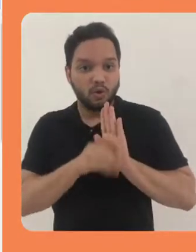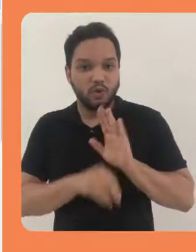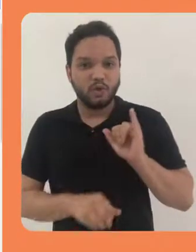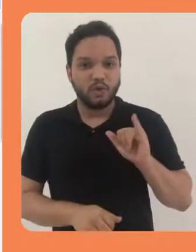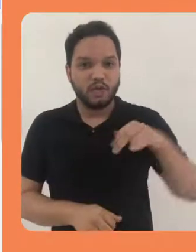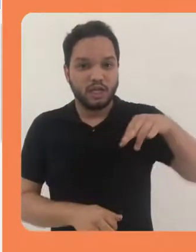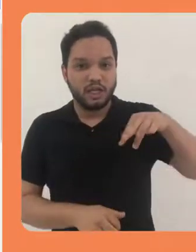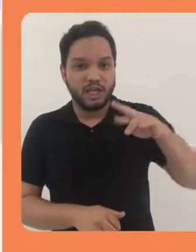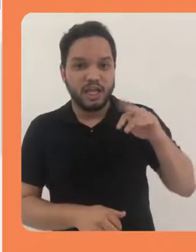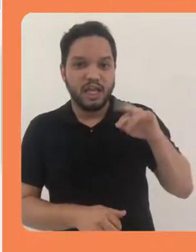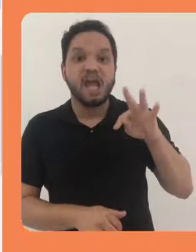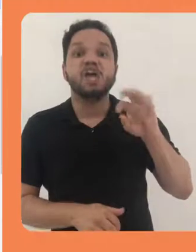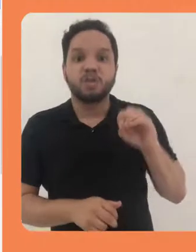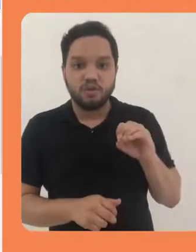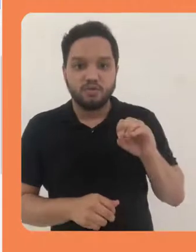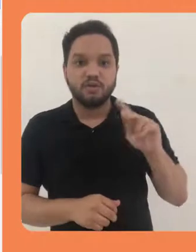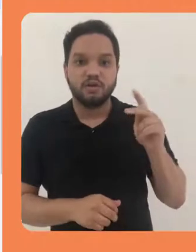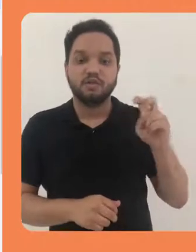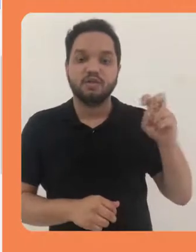anteriores e